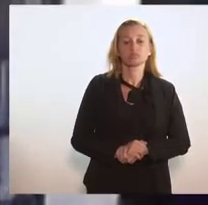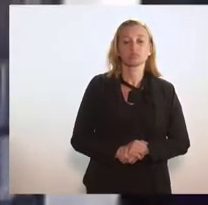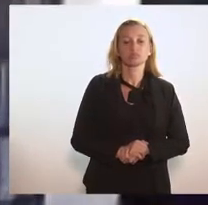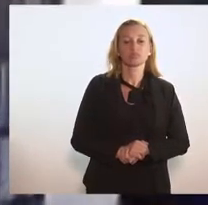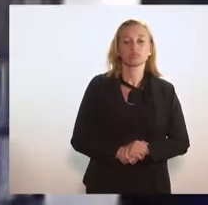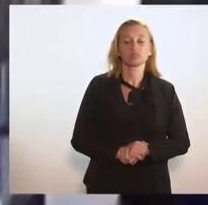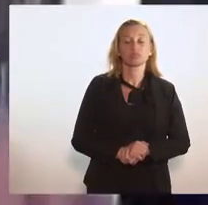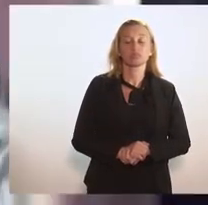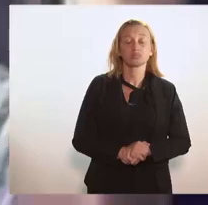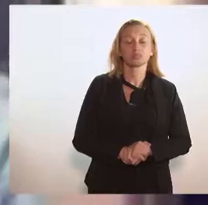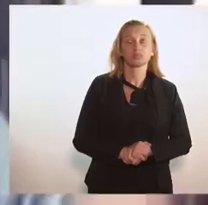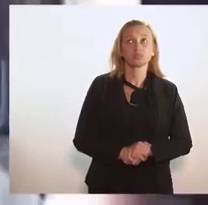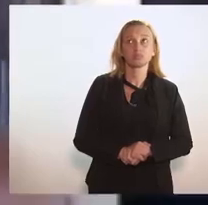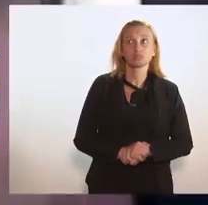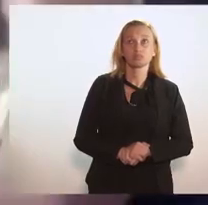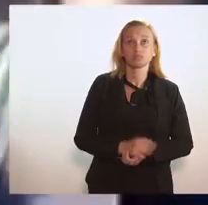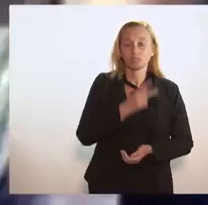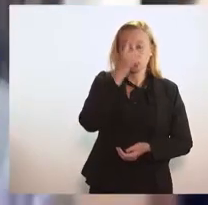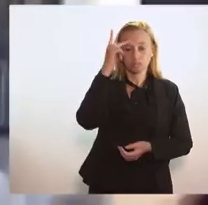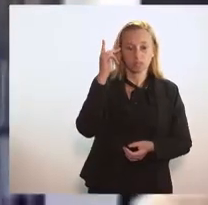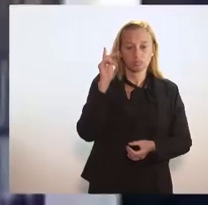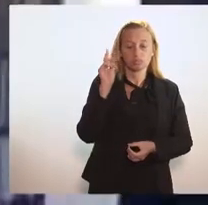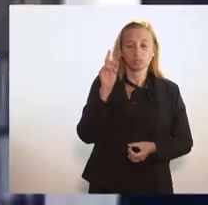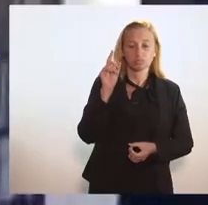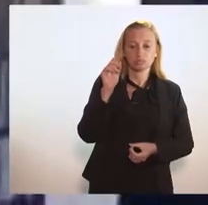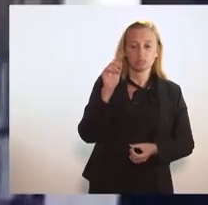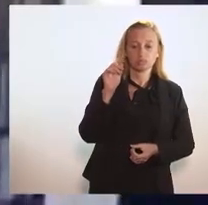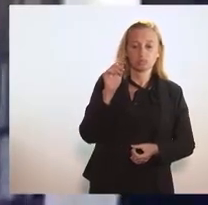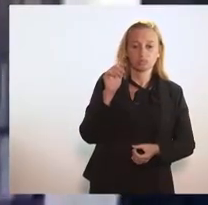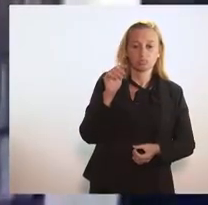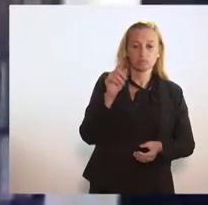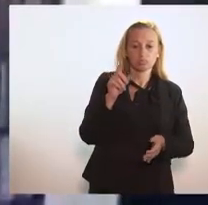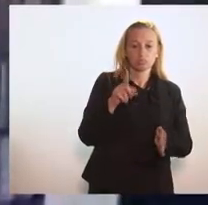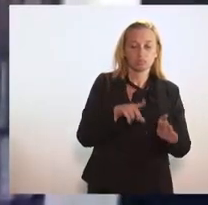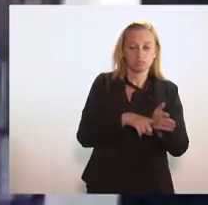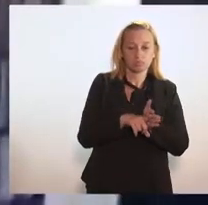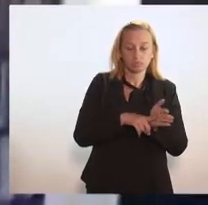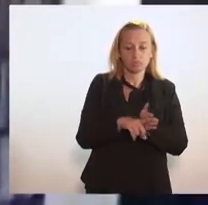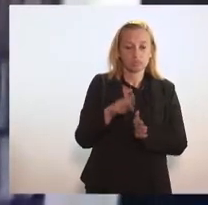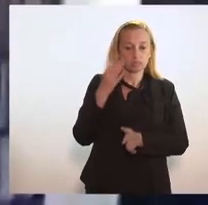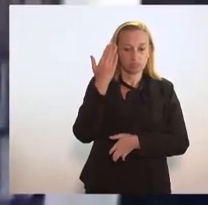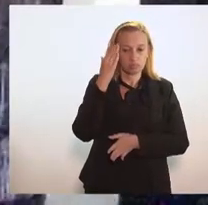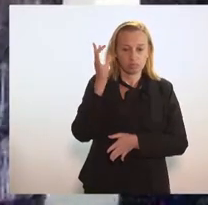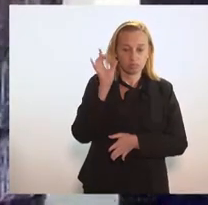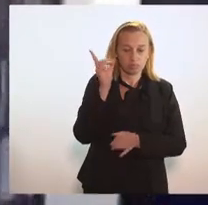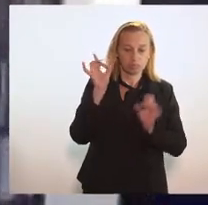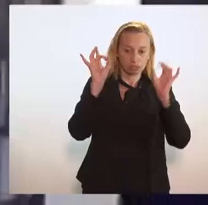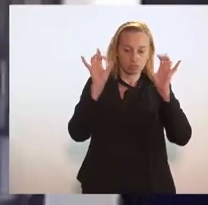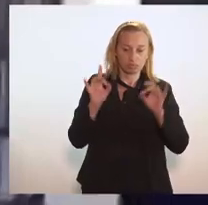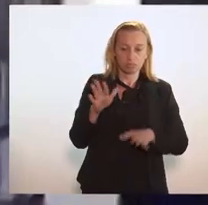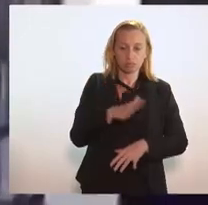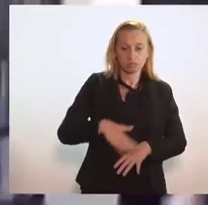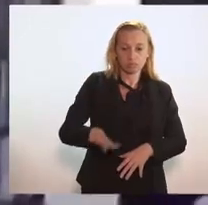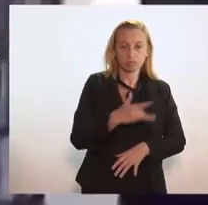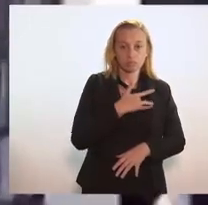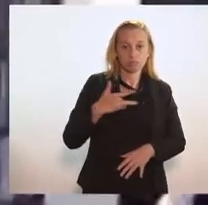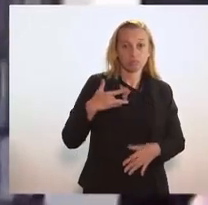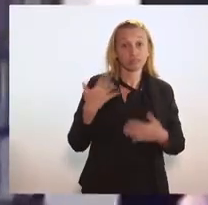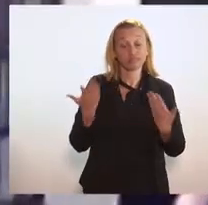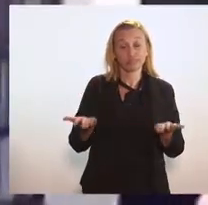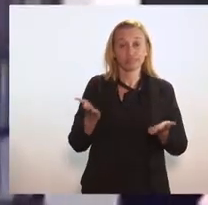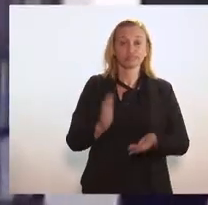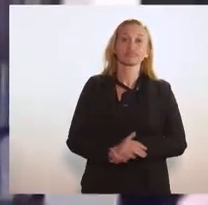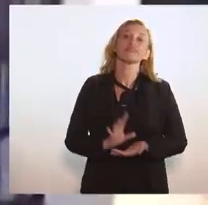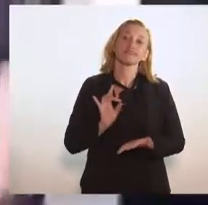pelos especialistas e pessoal da área da saúde fazer